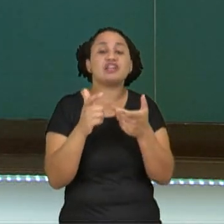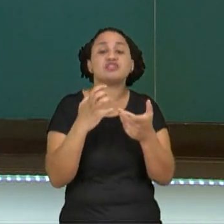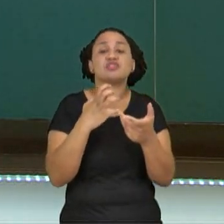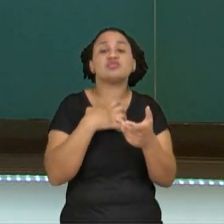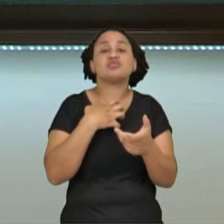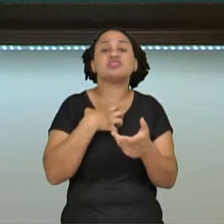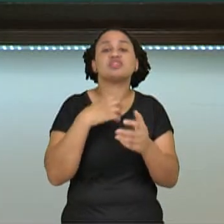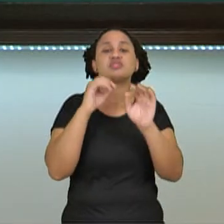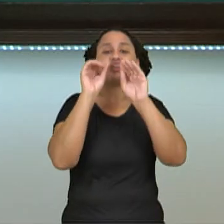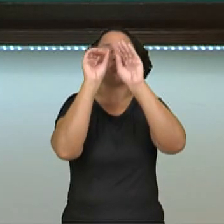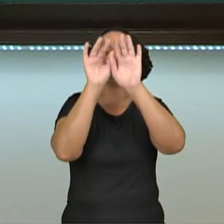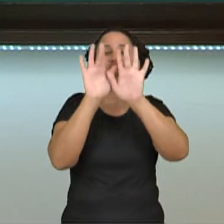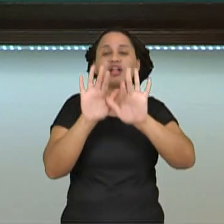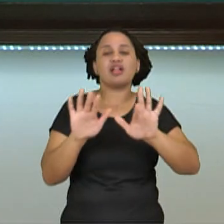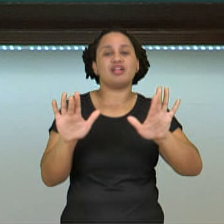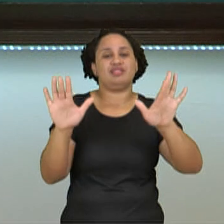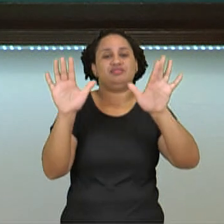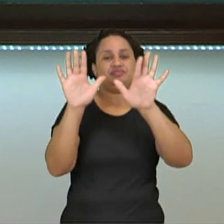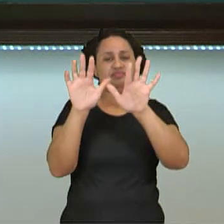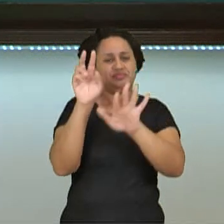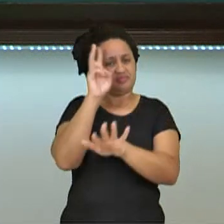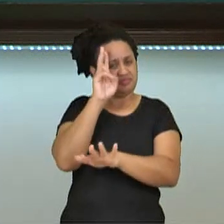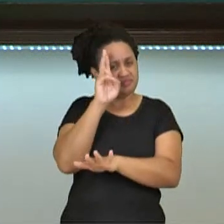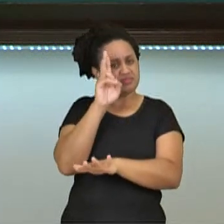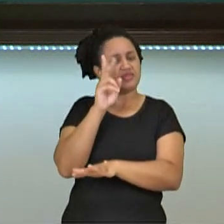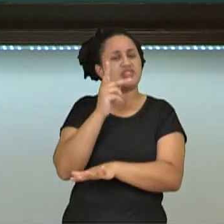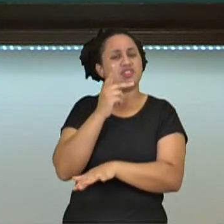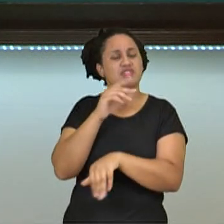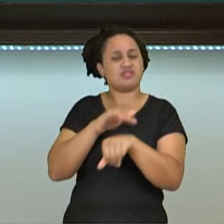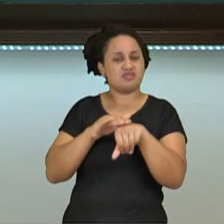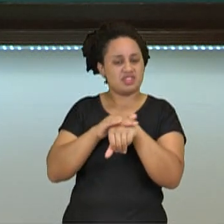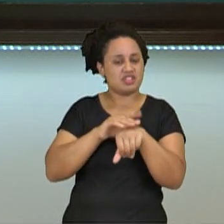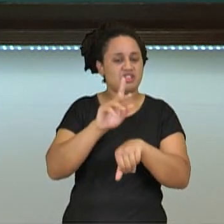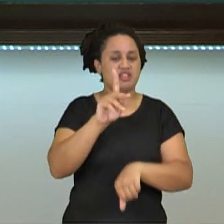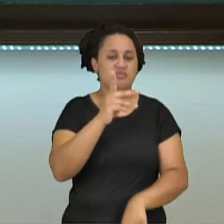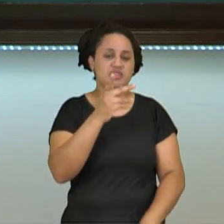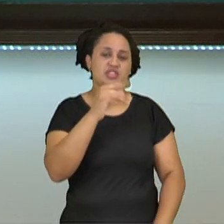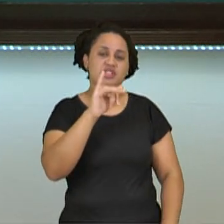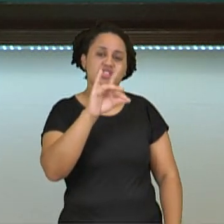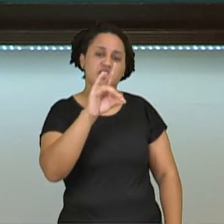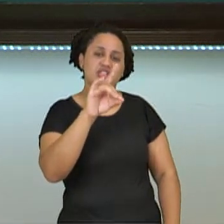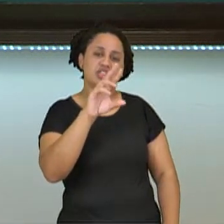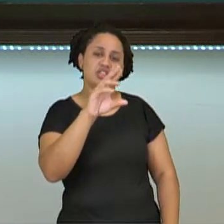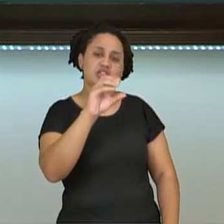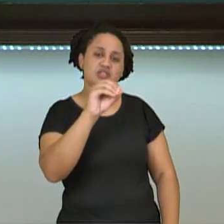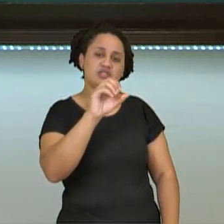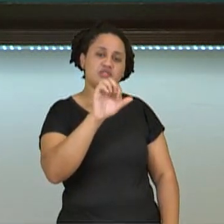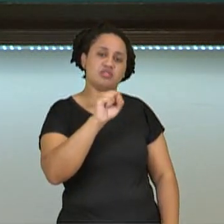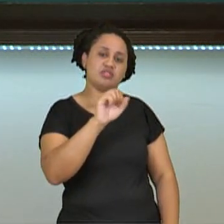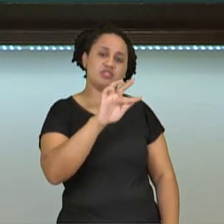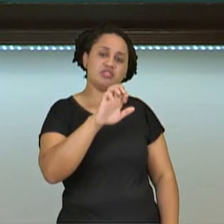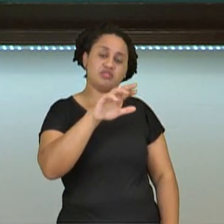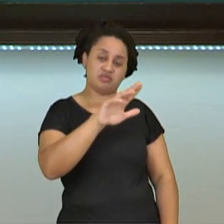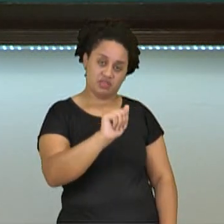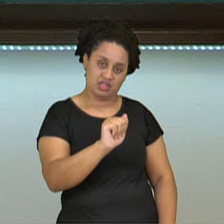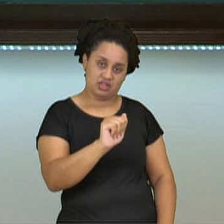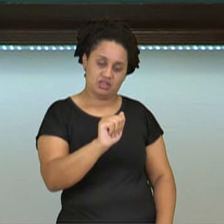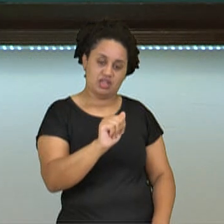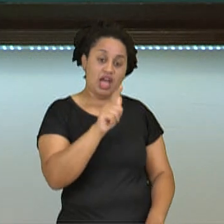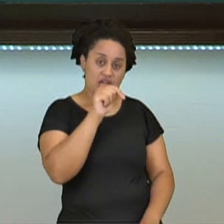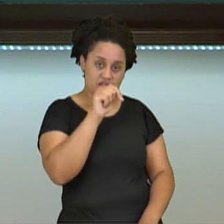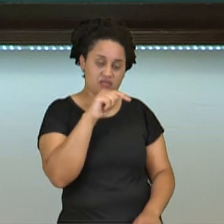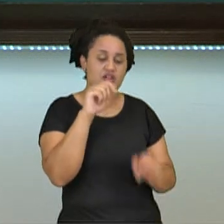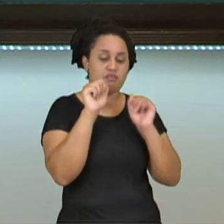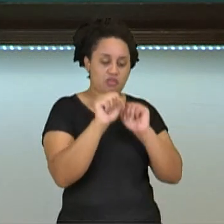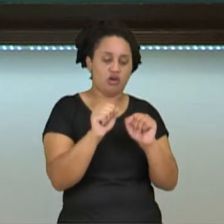gasoso. Lembra que a gente já conversou sobre a hidrosfera, que é o conjunto de águas do nosso planeta? Eu posso encontrá-la no estado